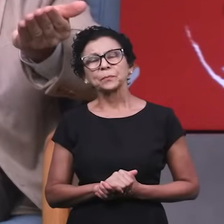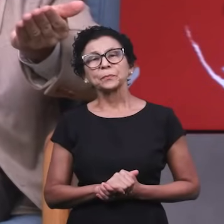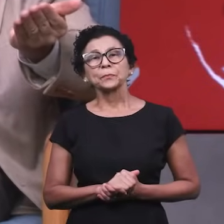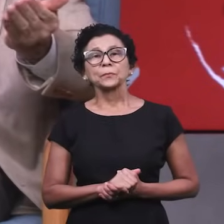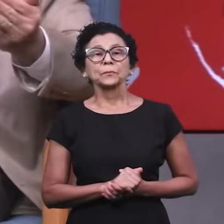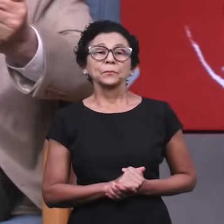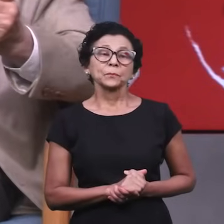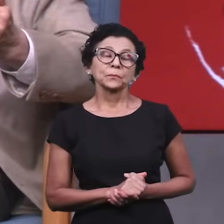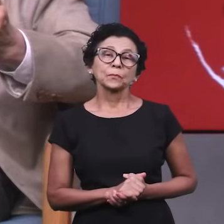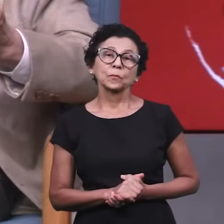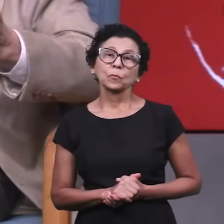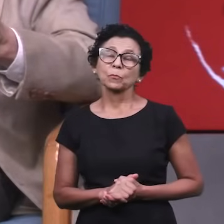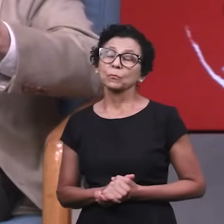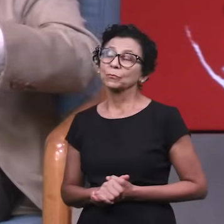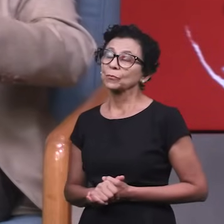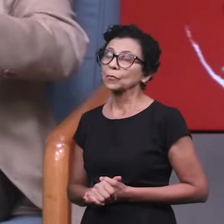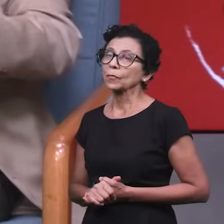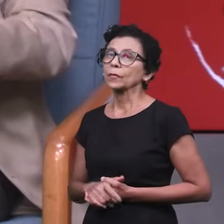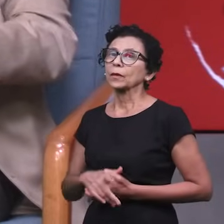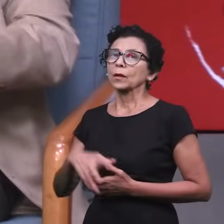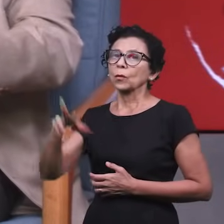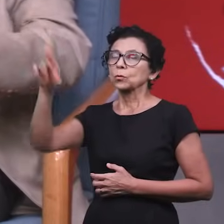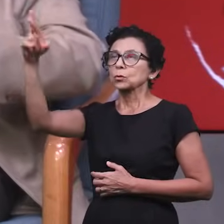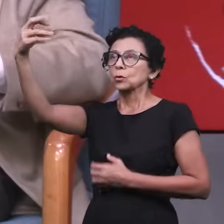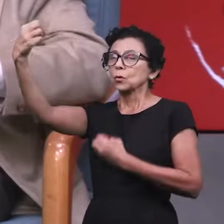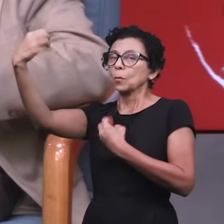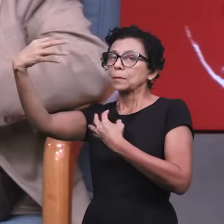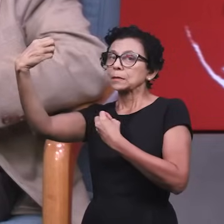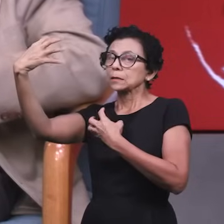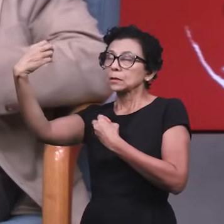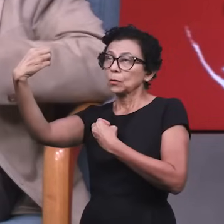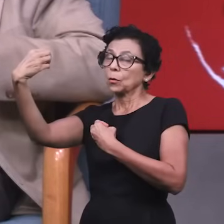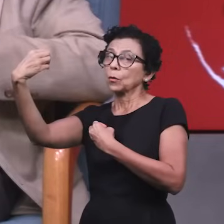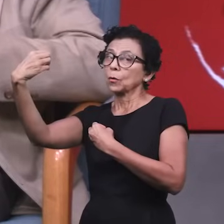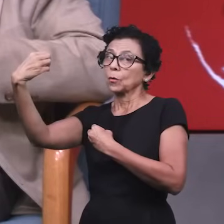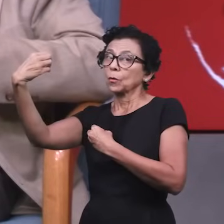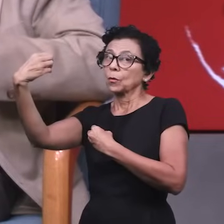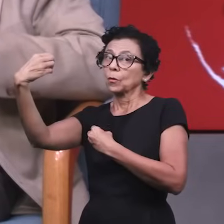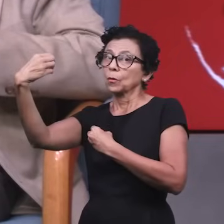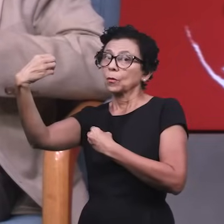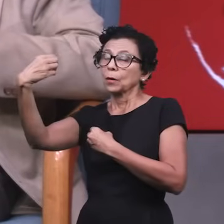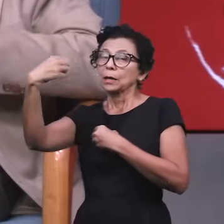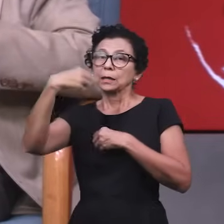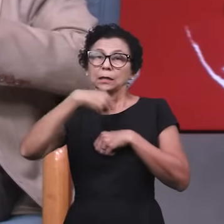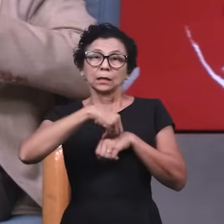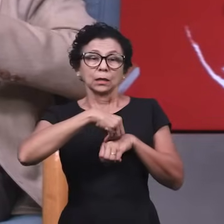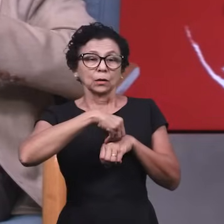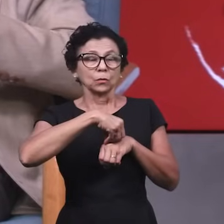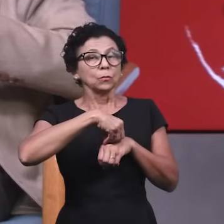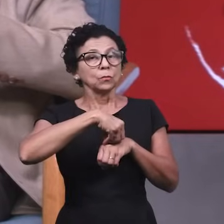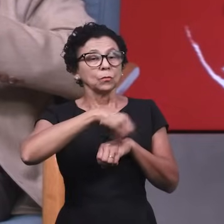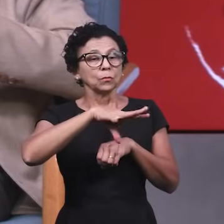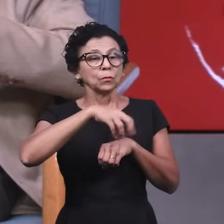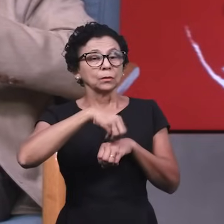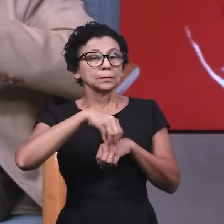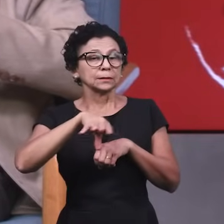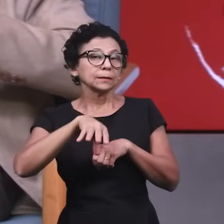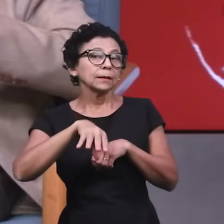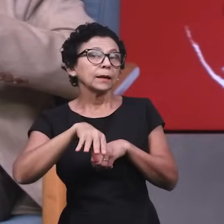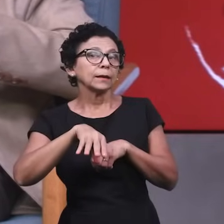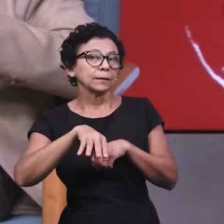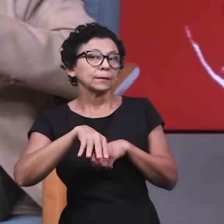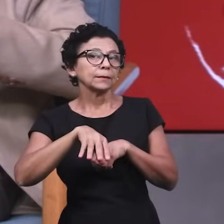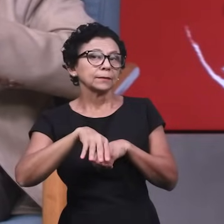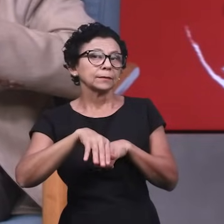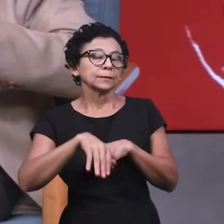do Senhor o que também vos ensinei. Então vejam, toda a doutrina que